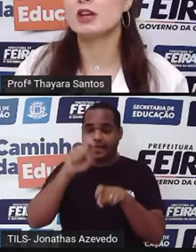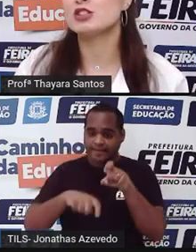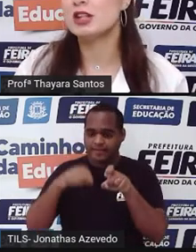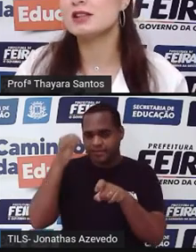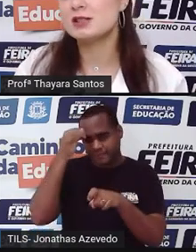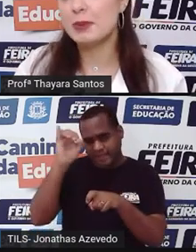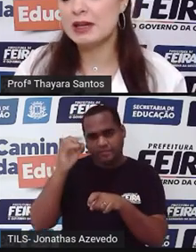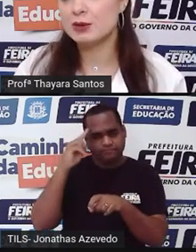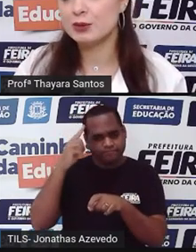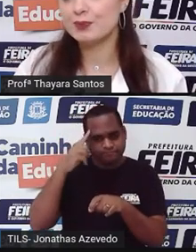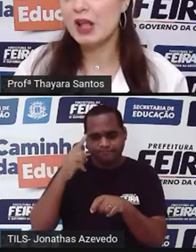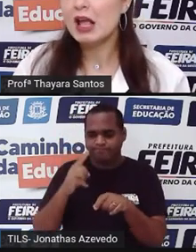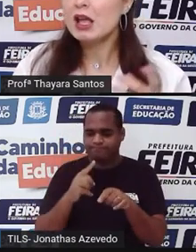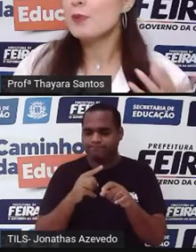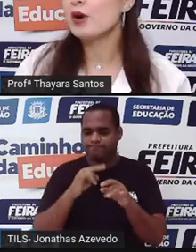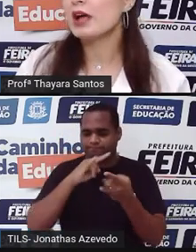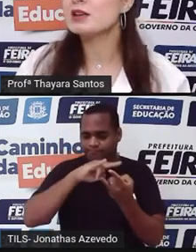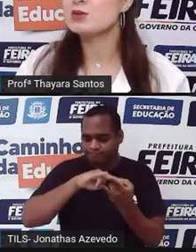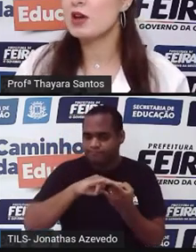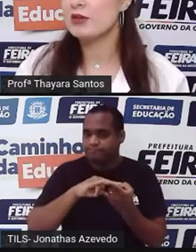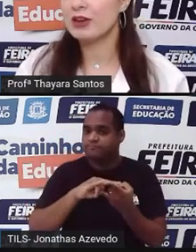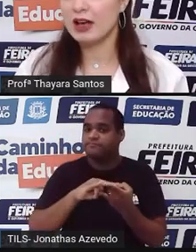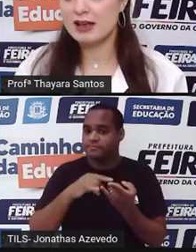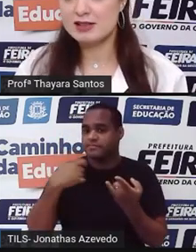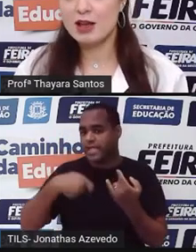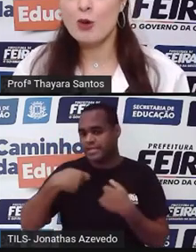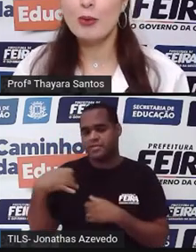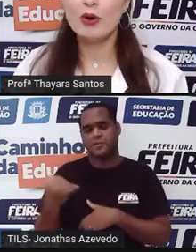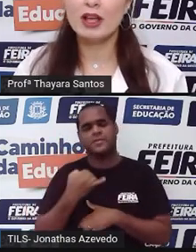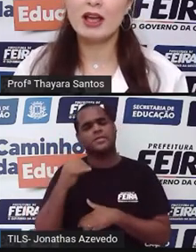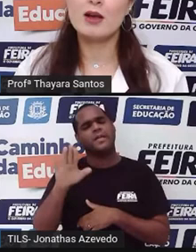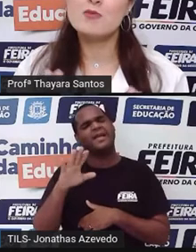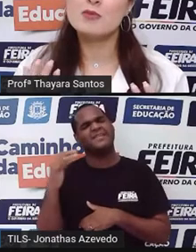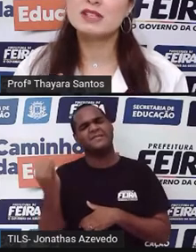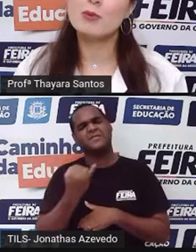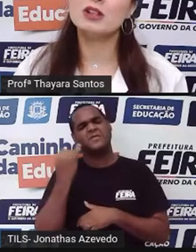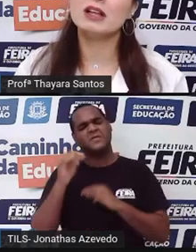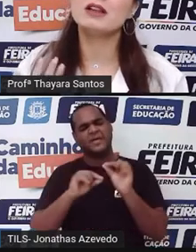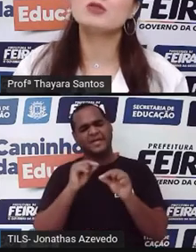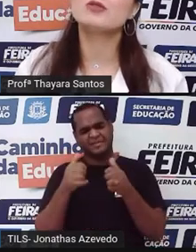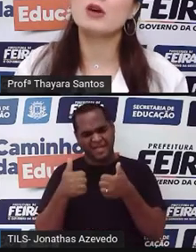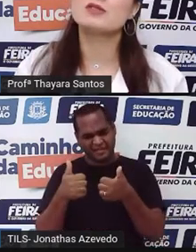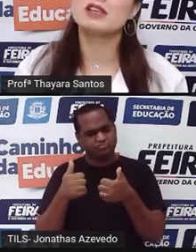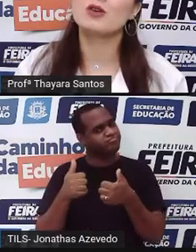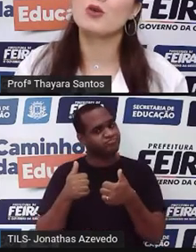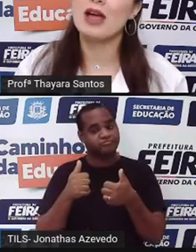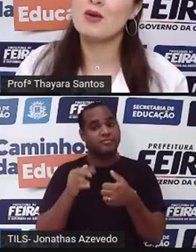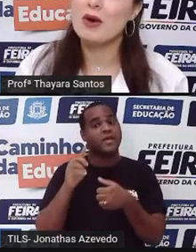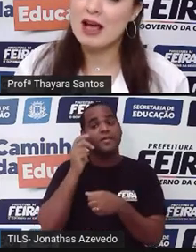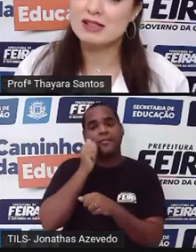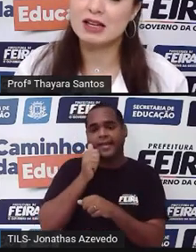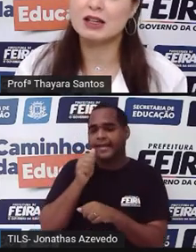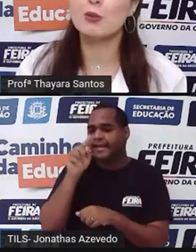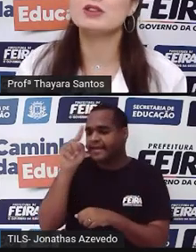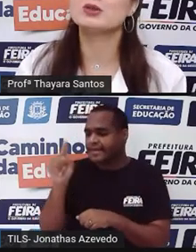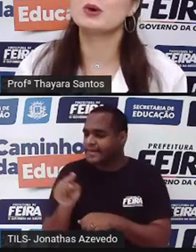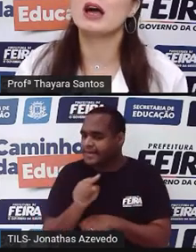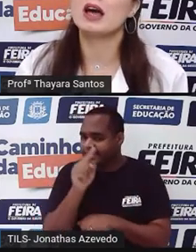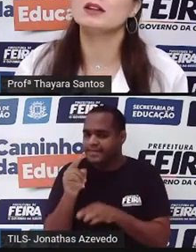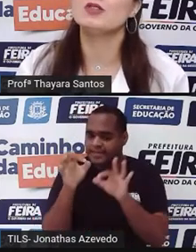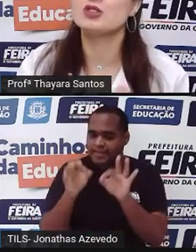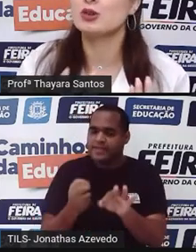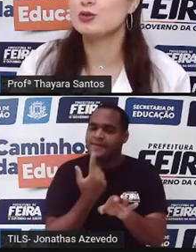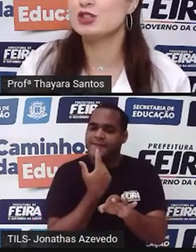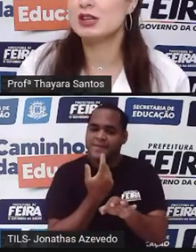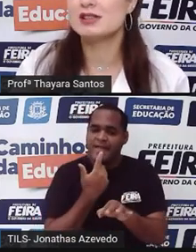sexual desprotegida a nesse período e por quê que isso não é eficaz Porque que a mulher não tiver um ciclo regular se ela não